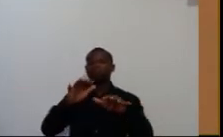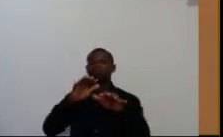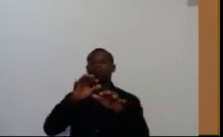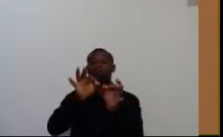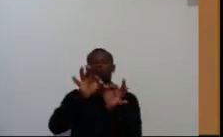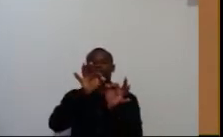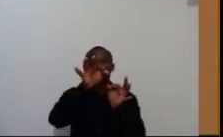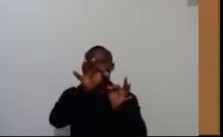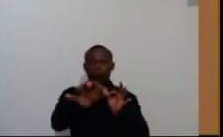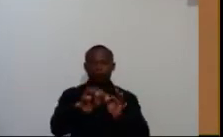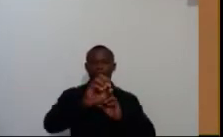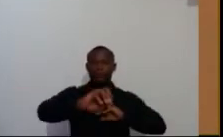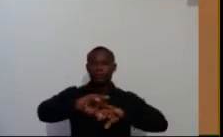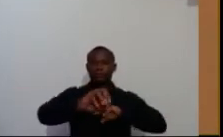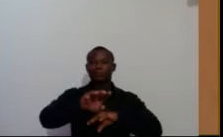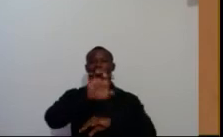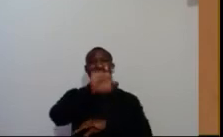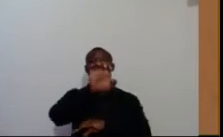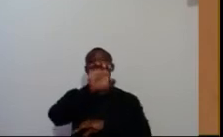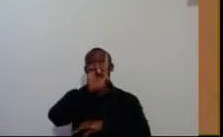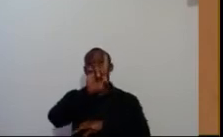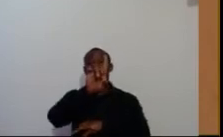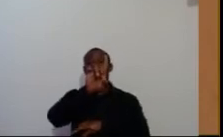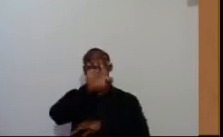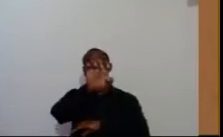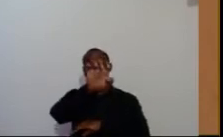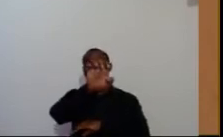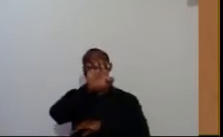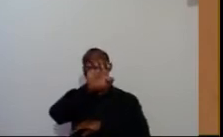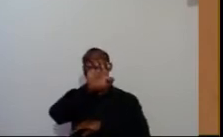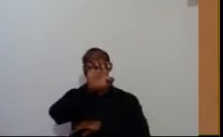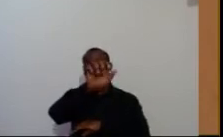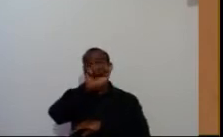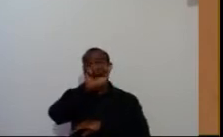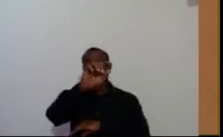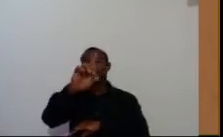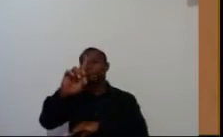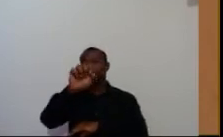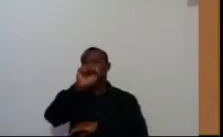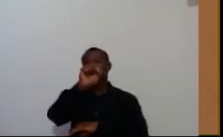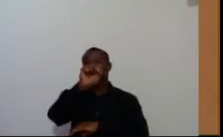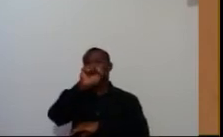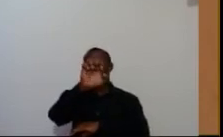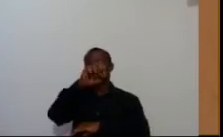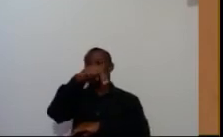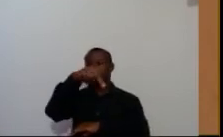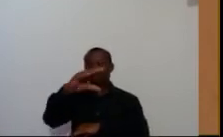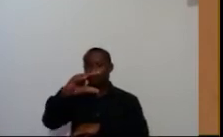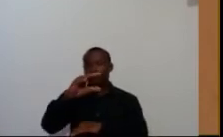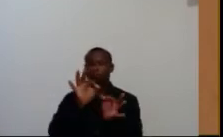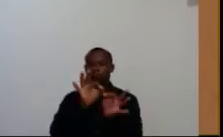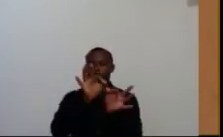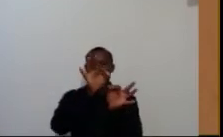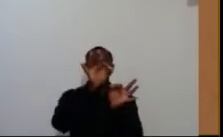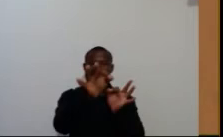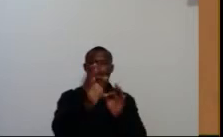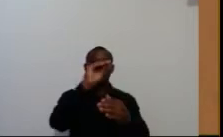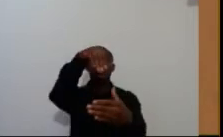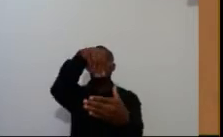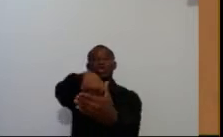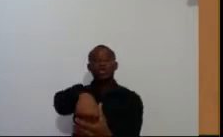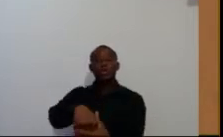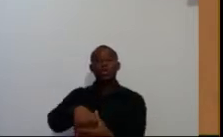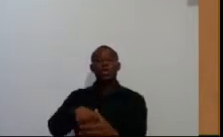modelo, nesse modelo que nós chamamos de rede, em 2013. Iniciou em 2013, lá para o segundo semestre